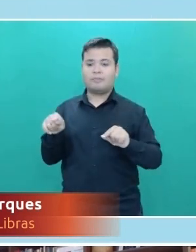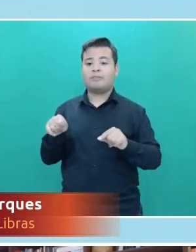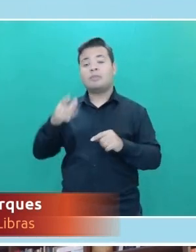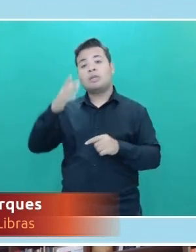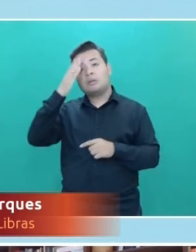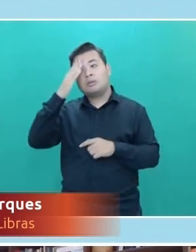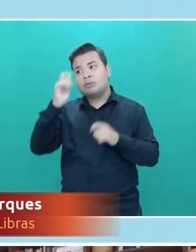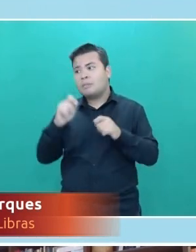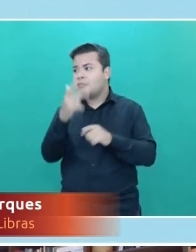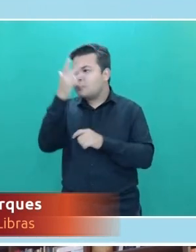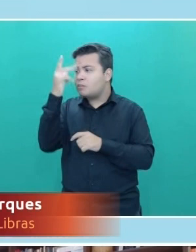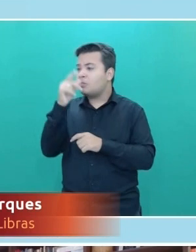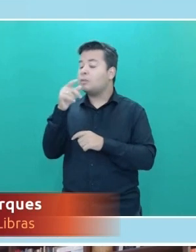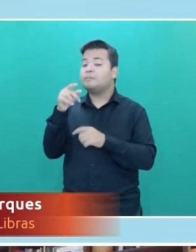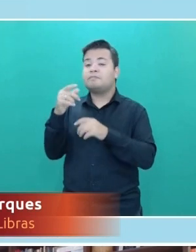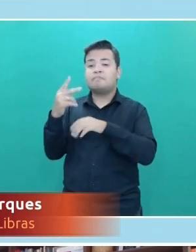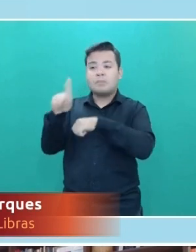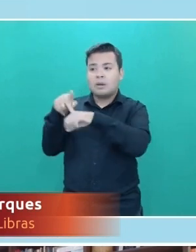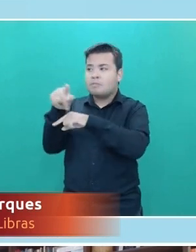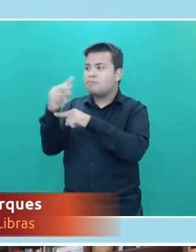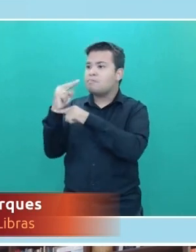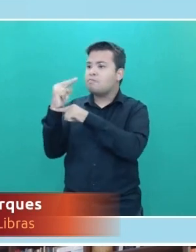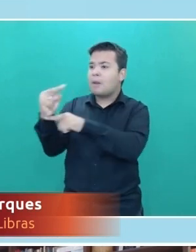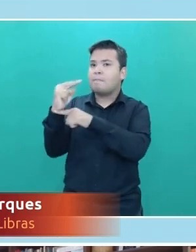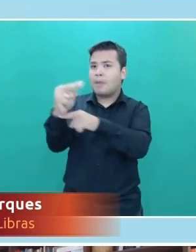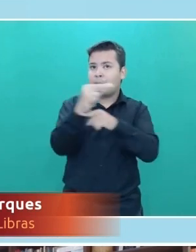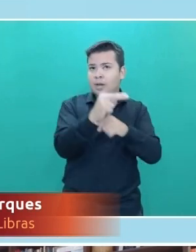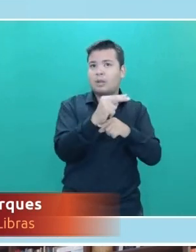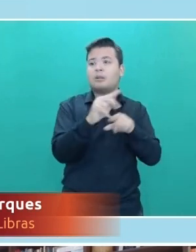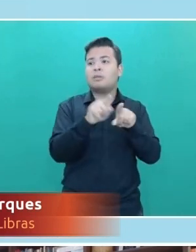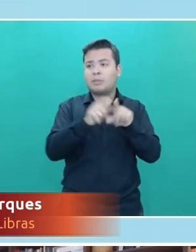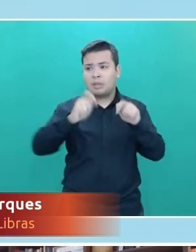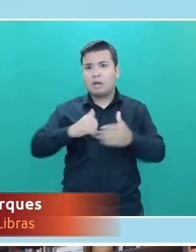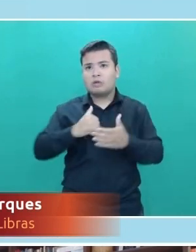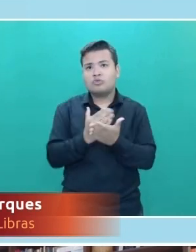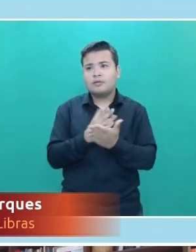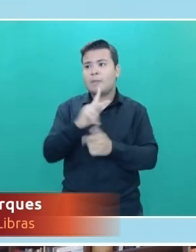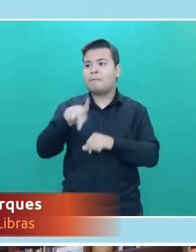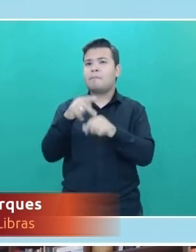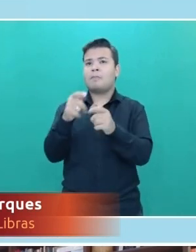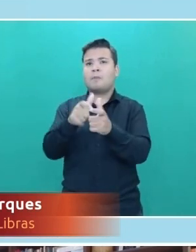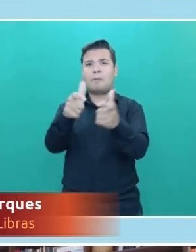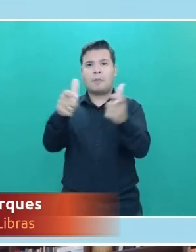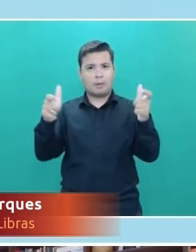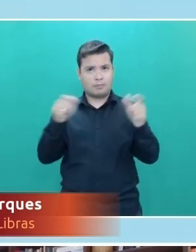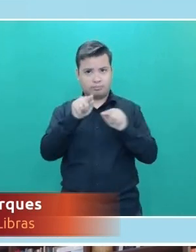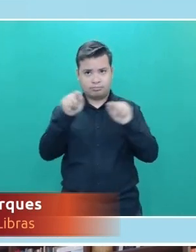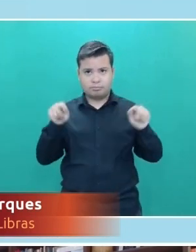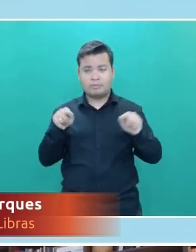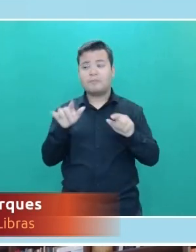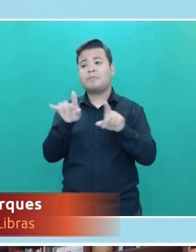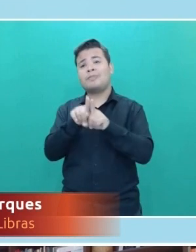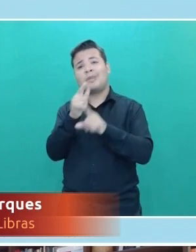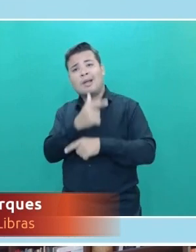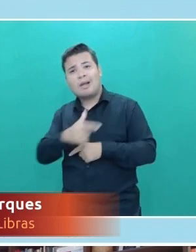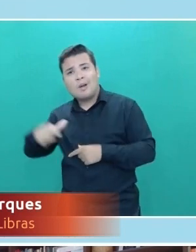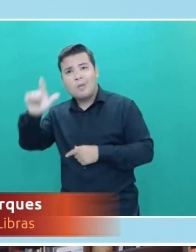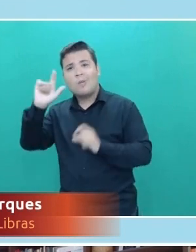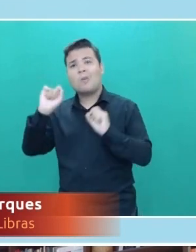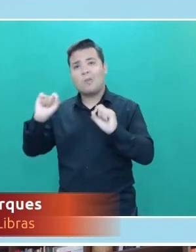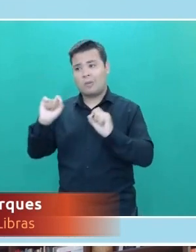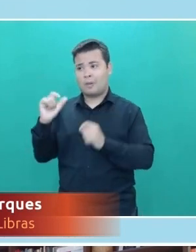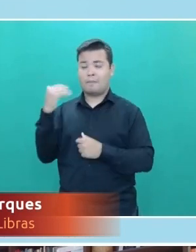mas também dividir por mais cotas em mais países. E o outro ponto central é que o banco, até